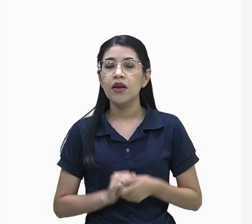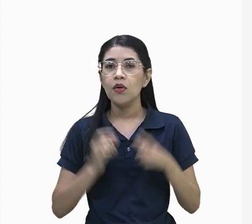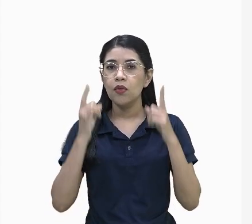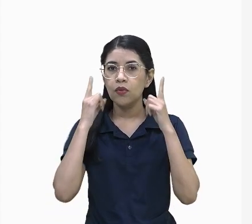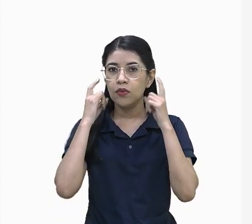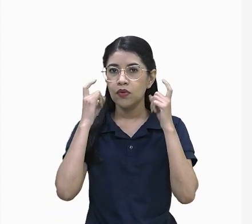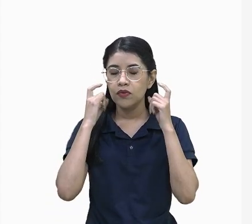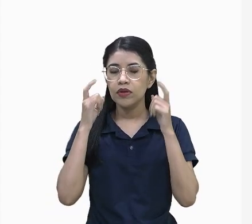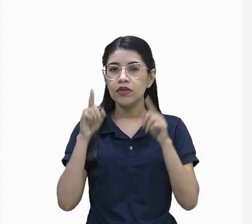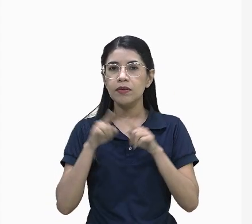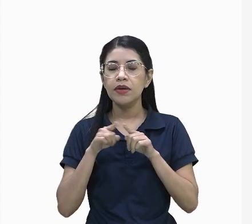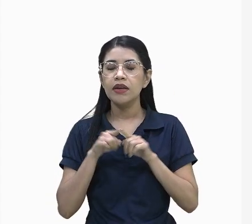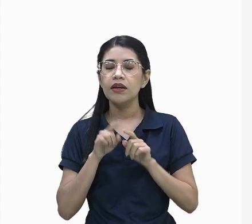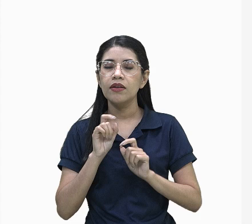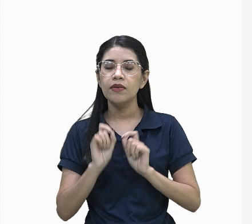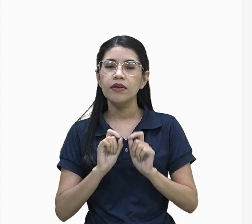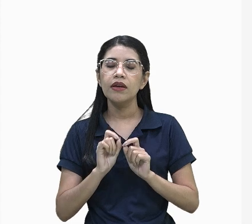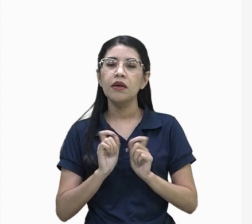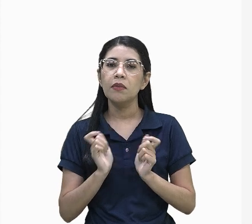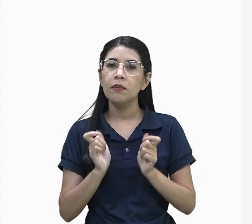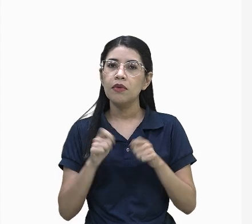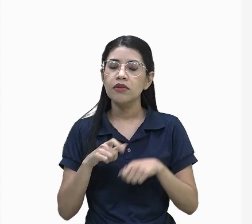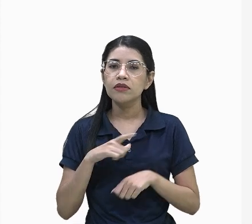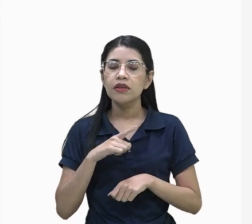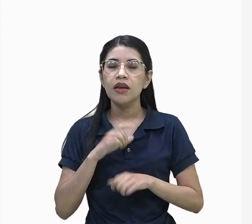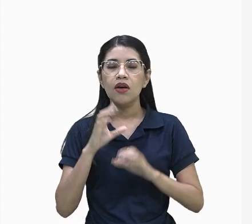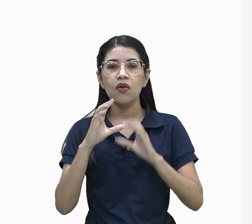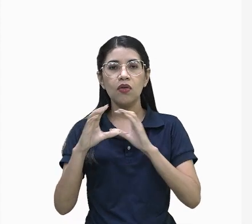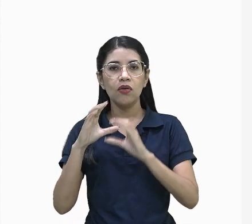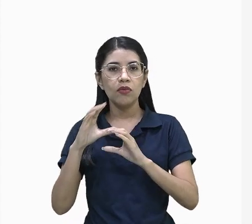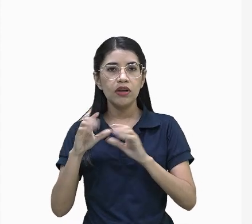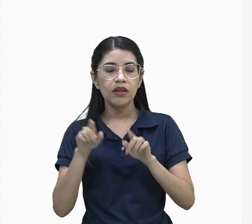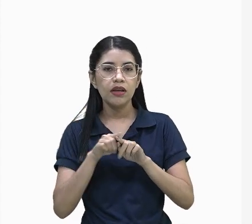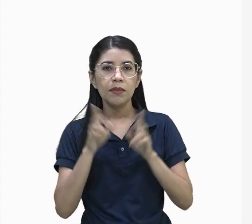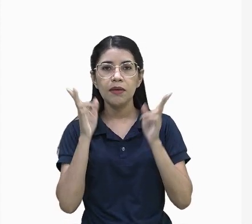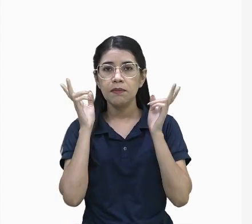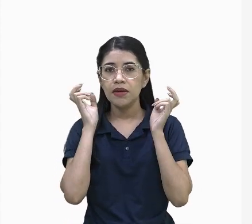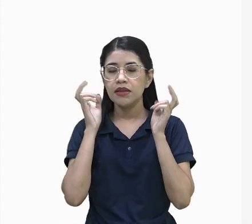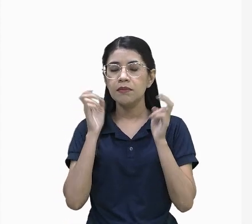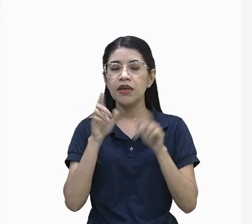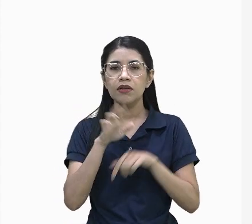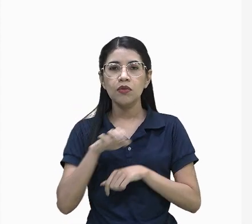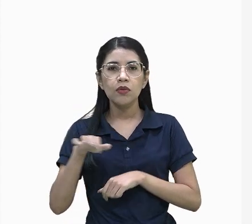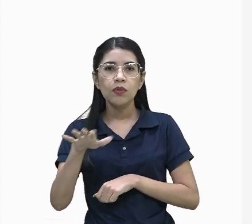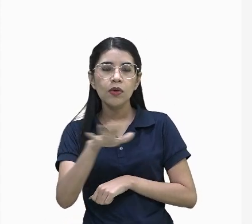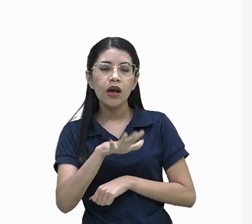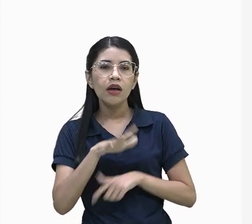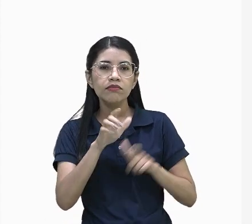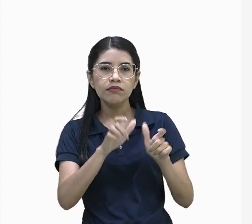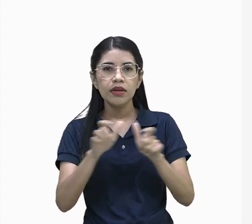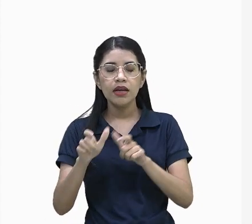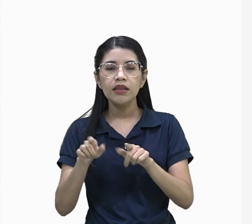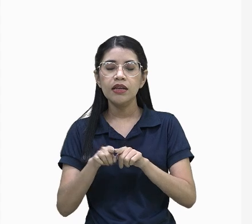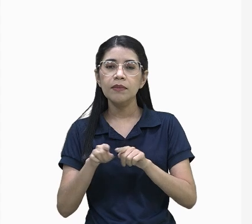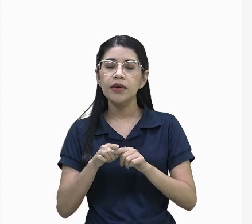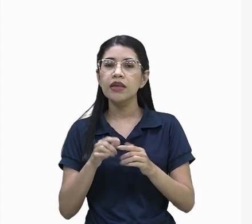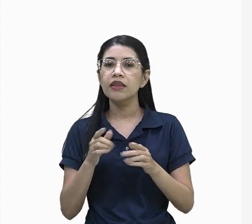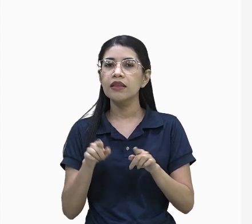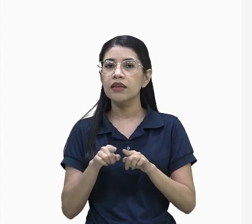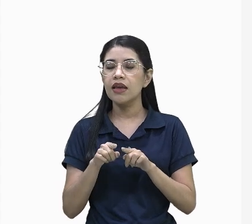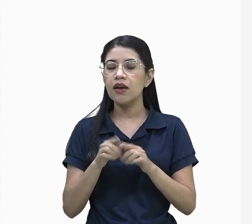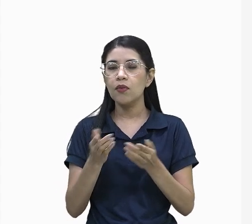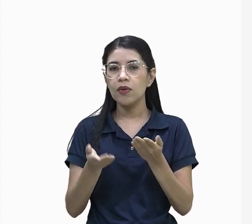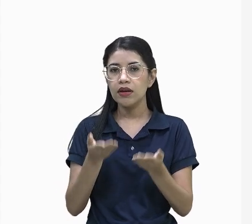corpo, desse receptor, proporciona a comunicação e a percepção espacial também, assim como a manutenção